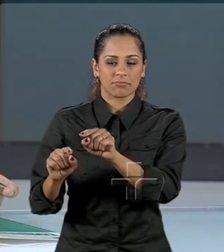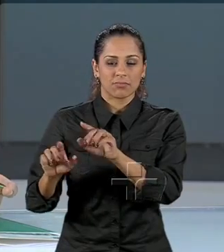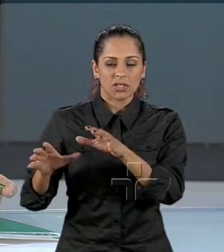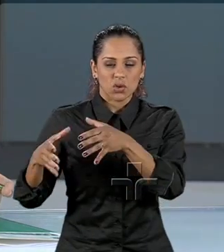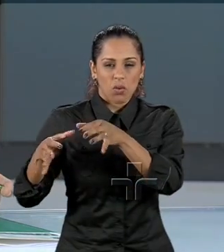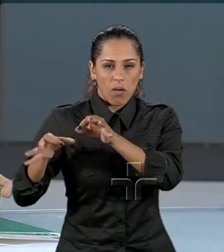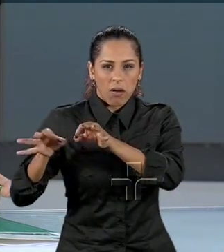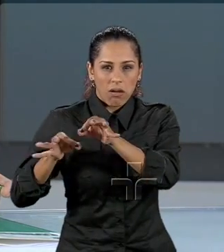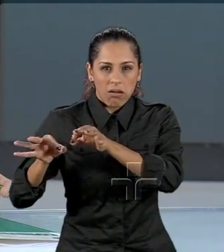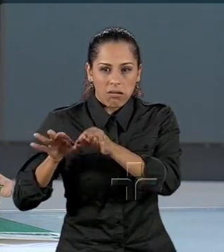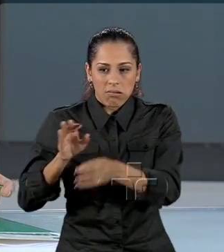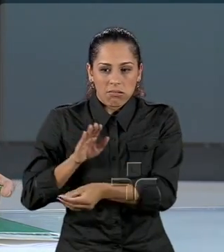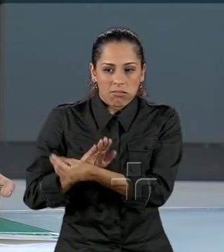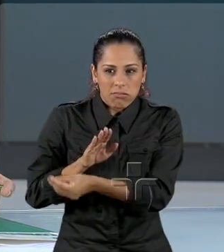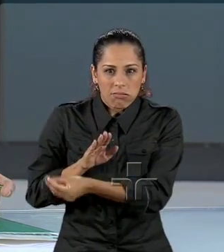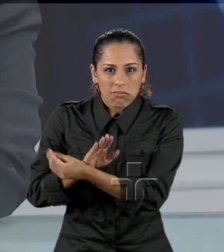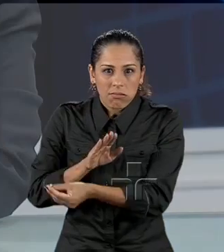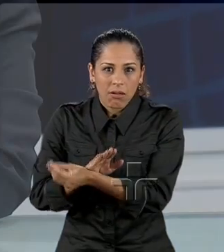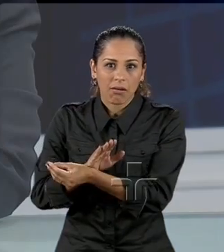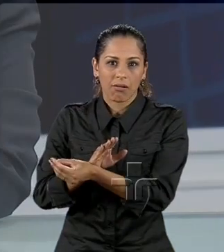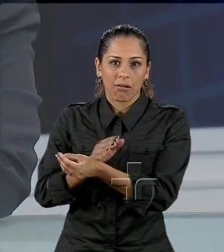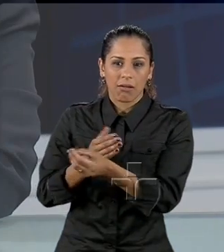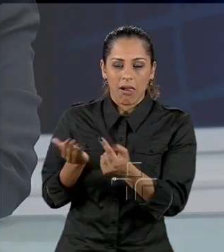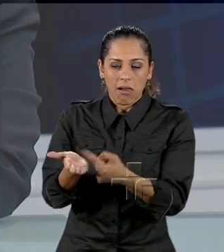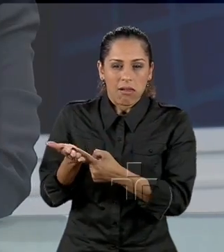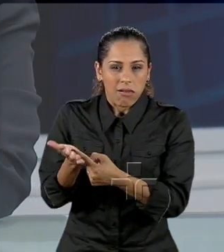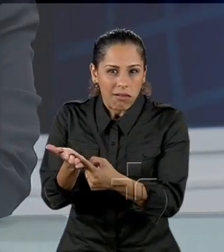é outra torneira aberta, né,